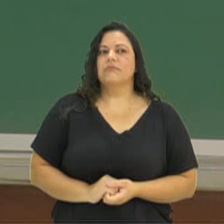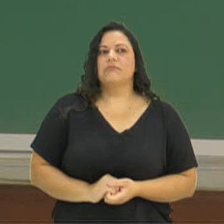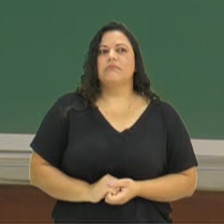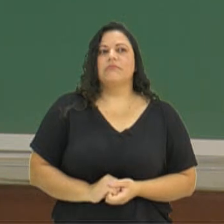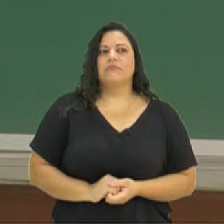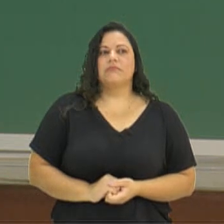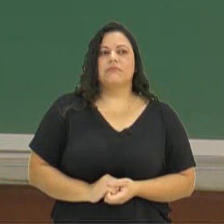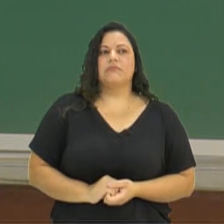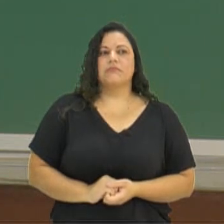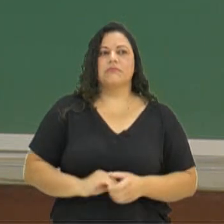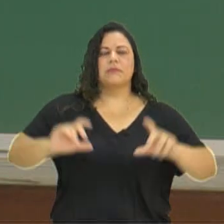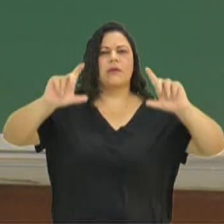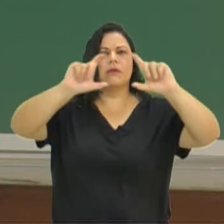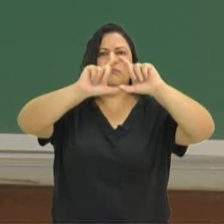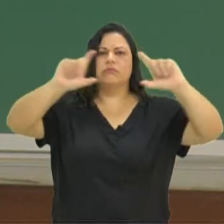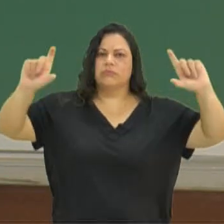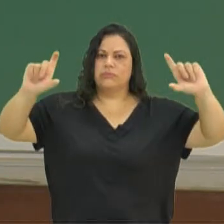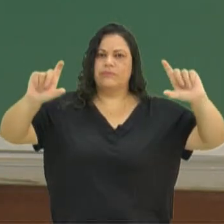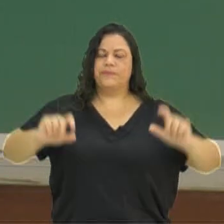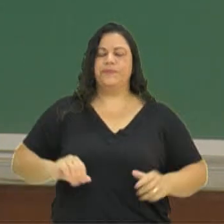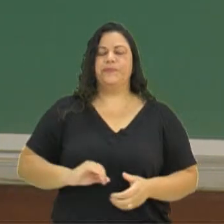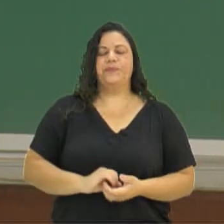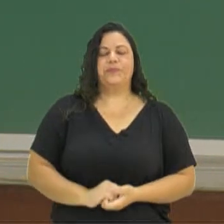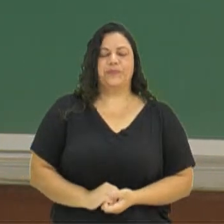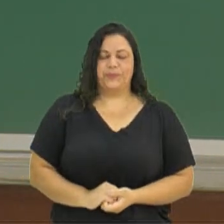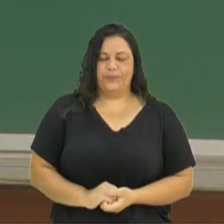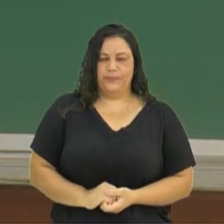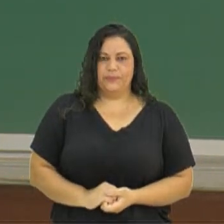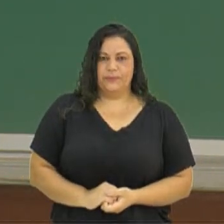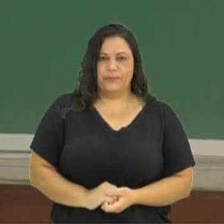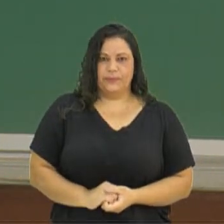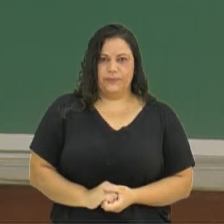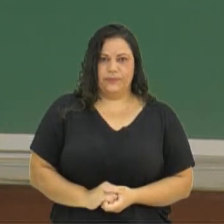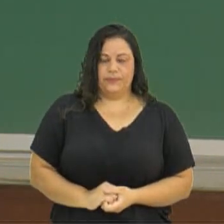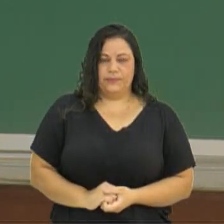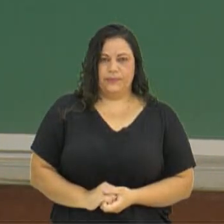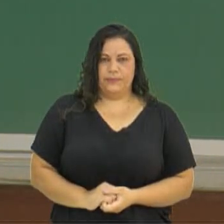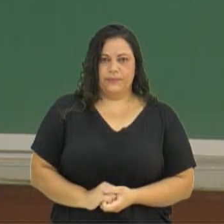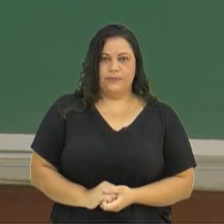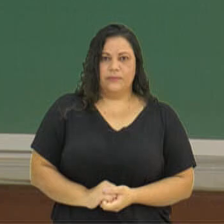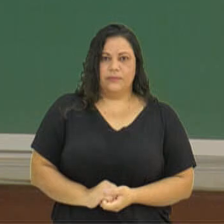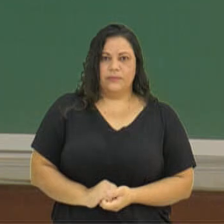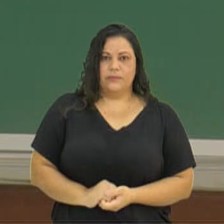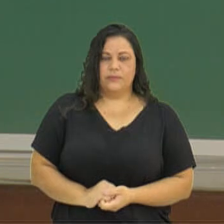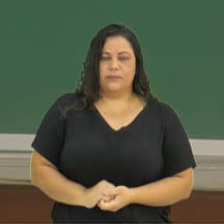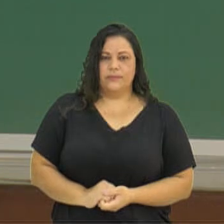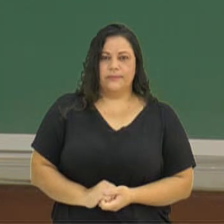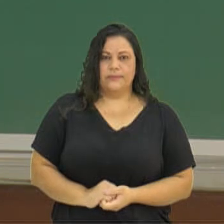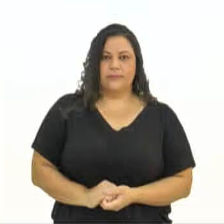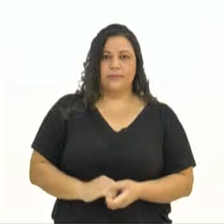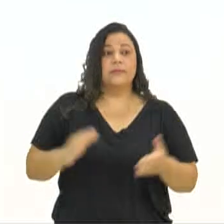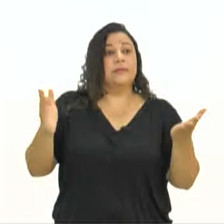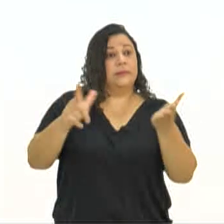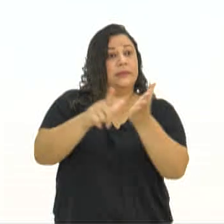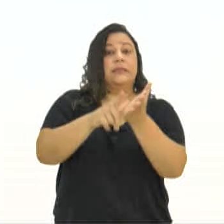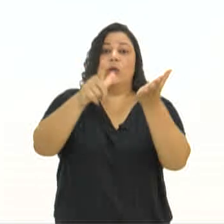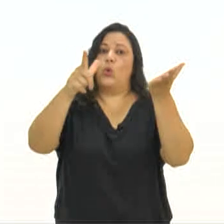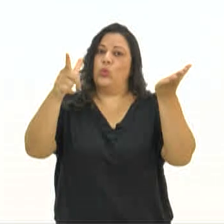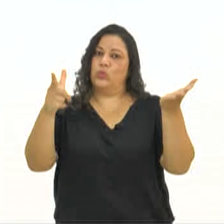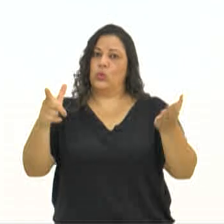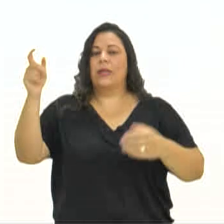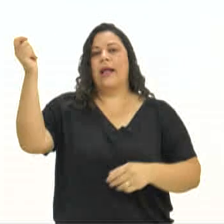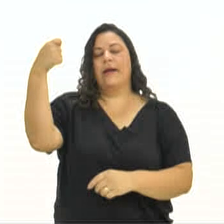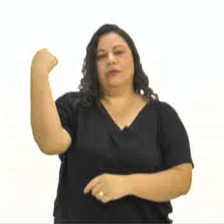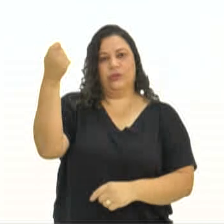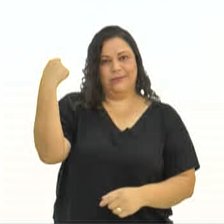nosso enunciado, extraído de um jornal argentino, ou melhor dizendo, extraída de um jornal argentino, está em português, profe. A